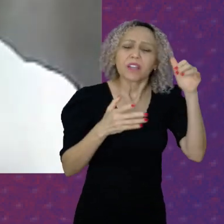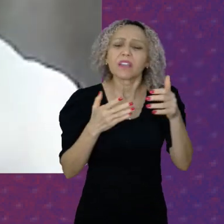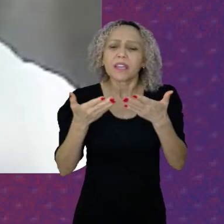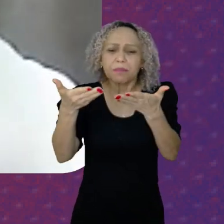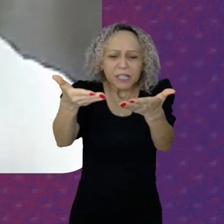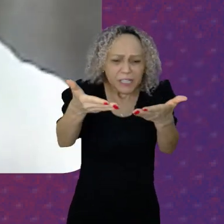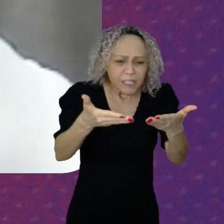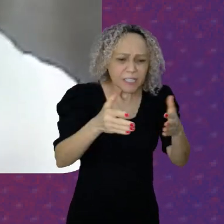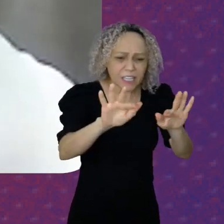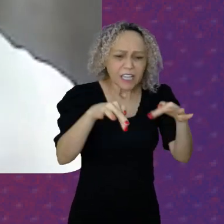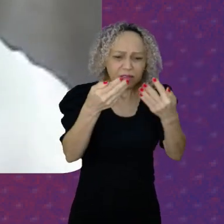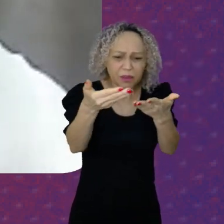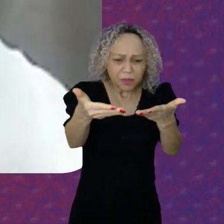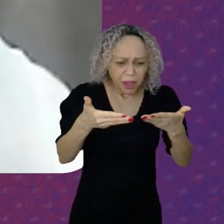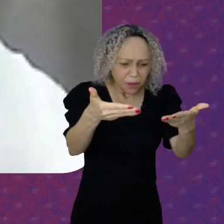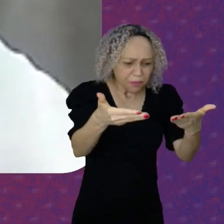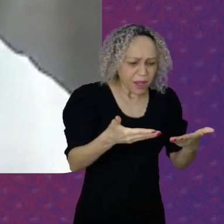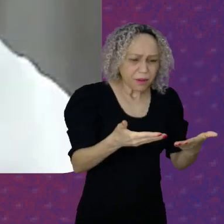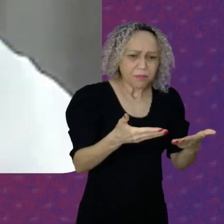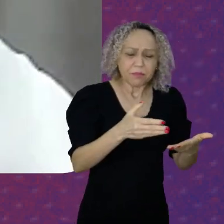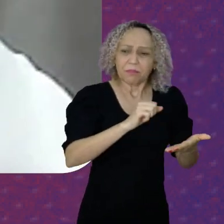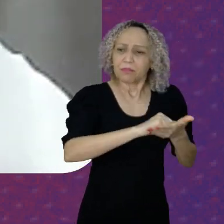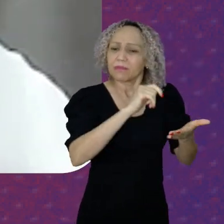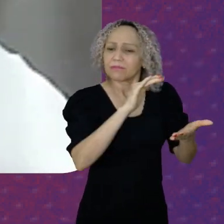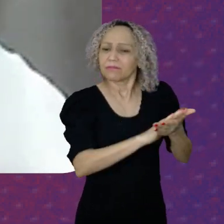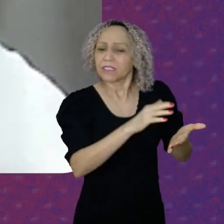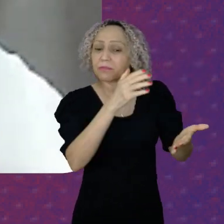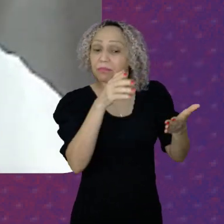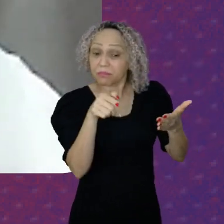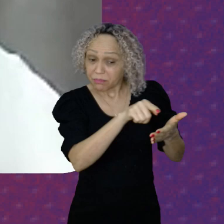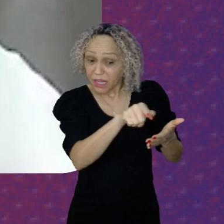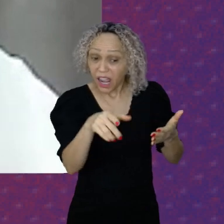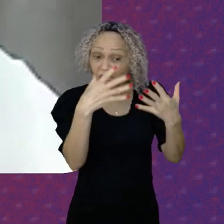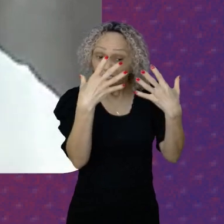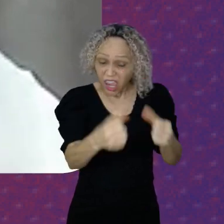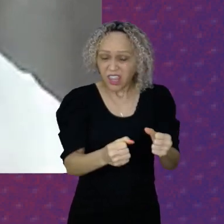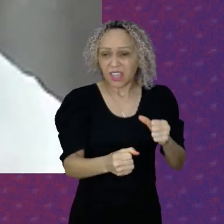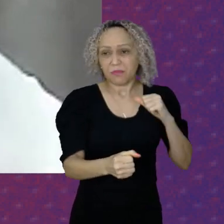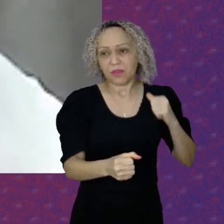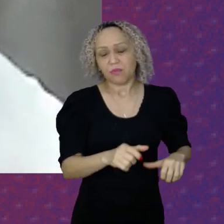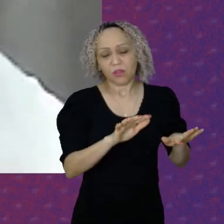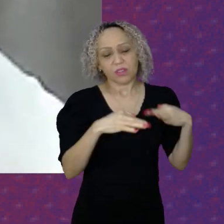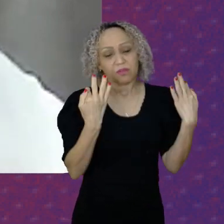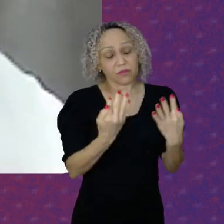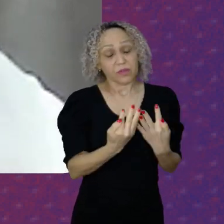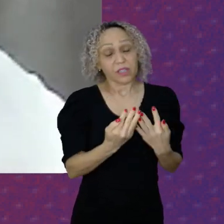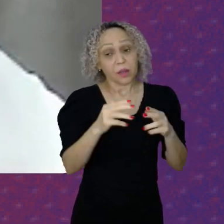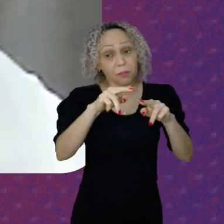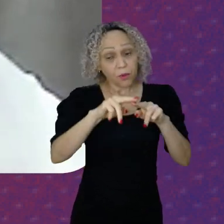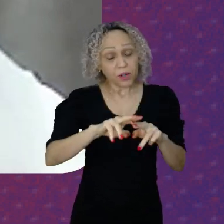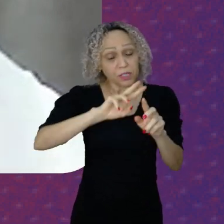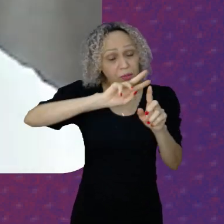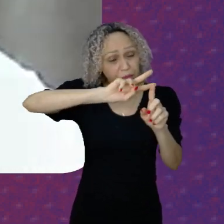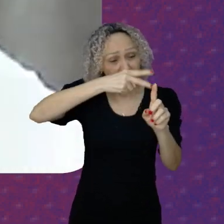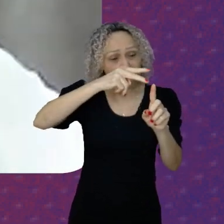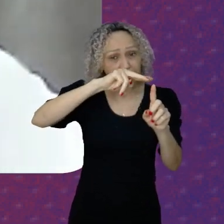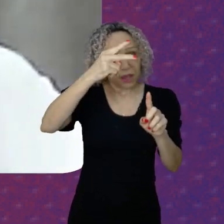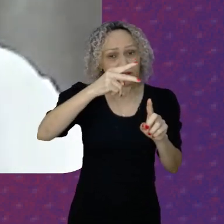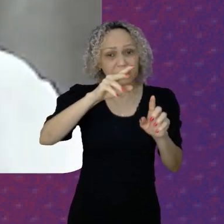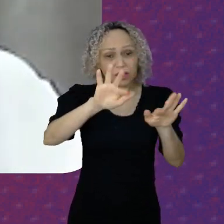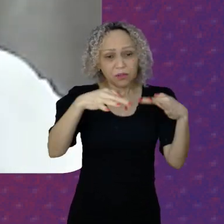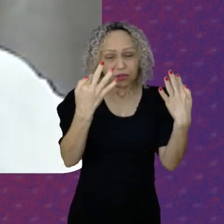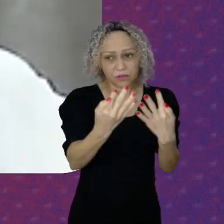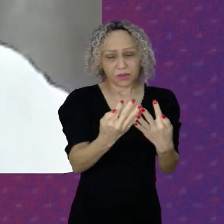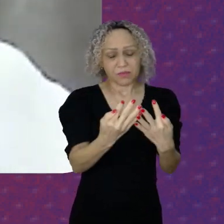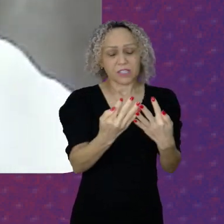Com isso, quase que dobrou o número de pessoas, de famílias integrantes beneficiados. Tá? Isso na gestão da